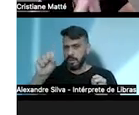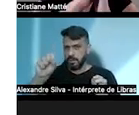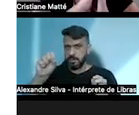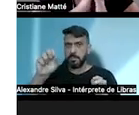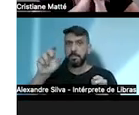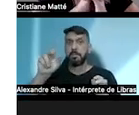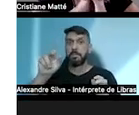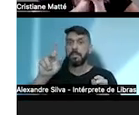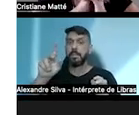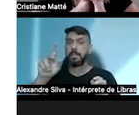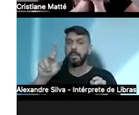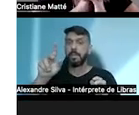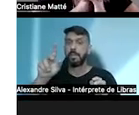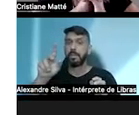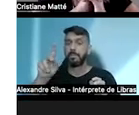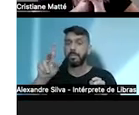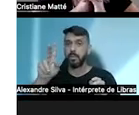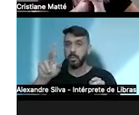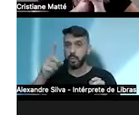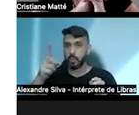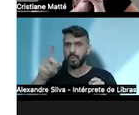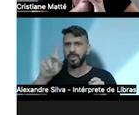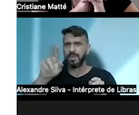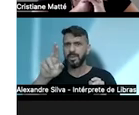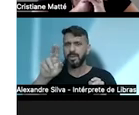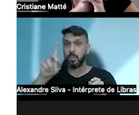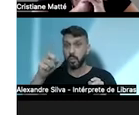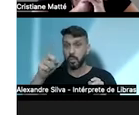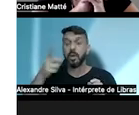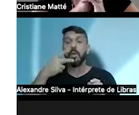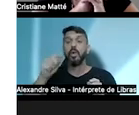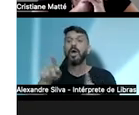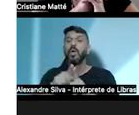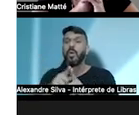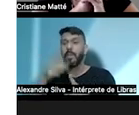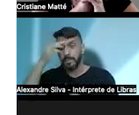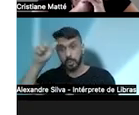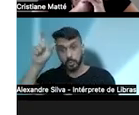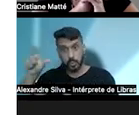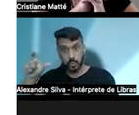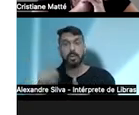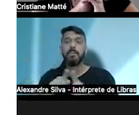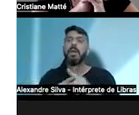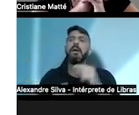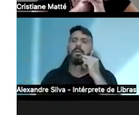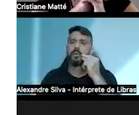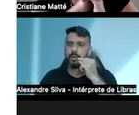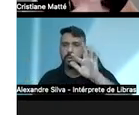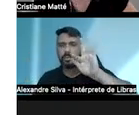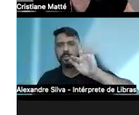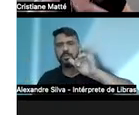mitocondrial, igualzinho ao que acontece nos pacientes, os nossos ratinhos também tinham um aumento da fissão